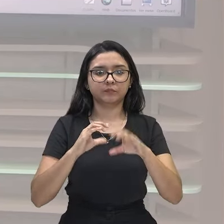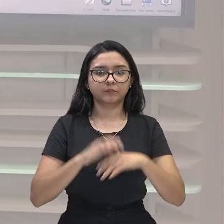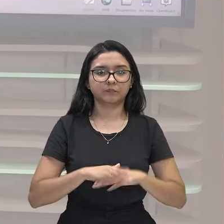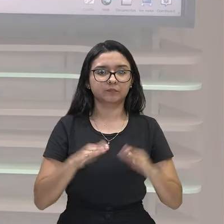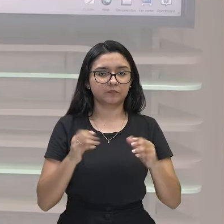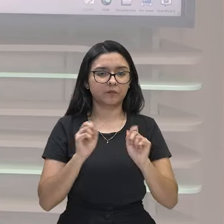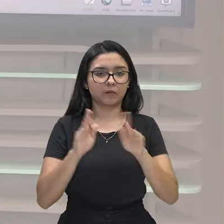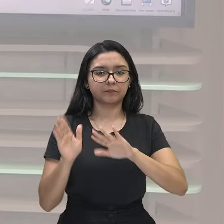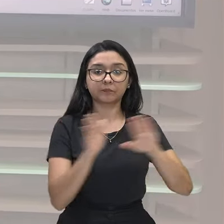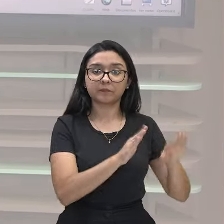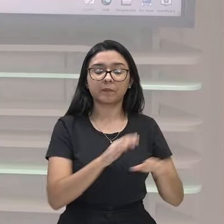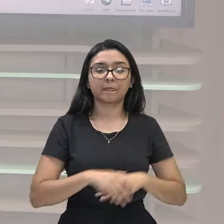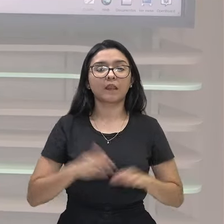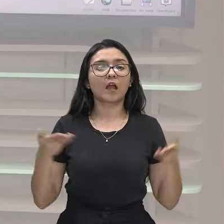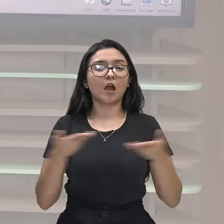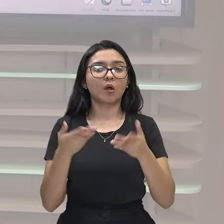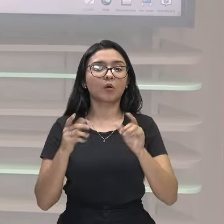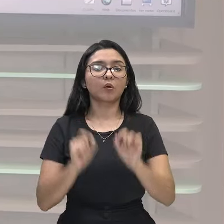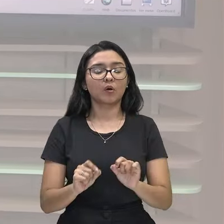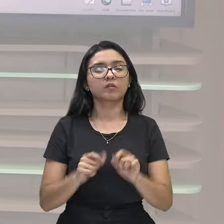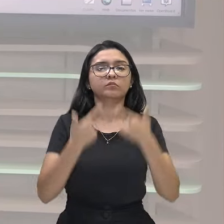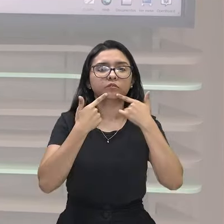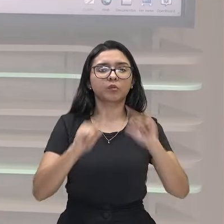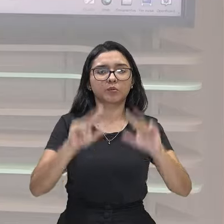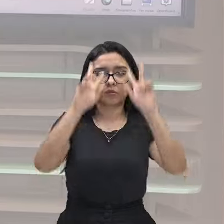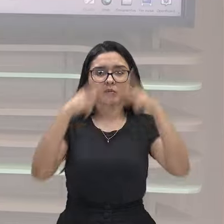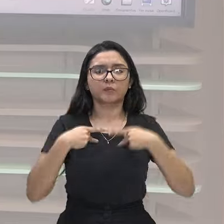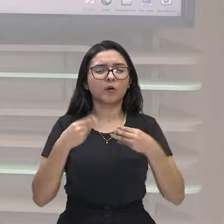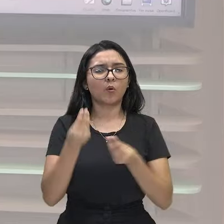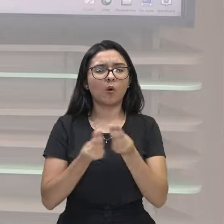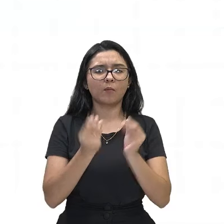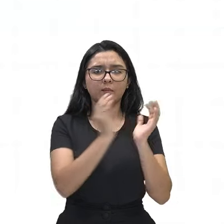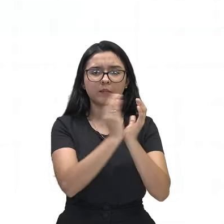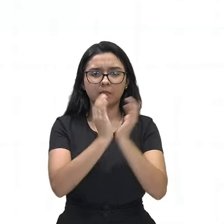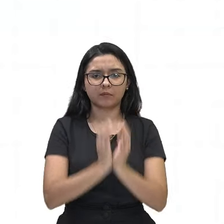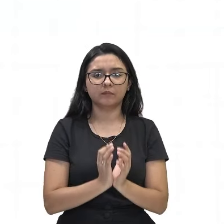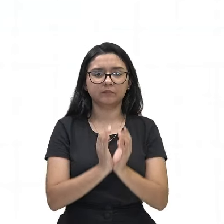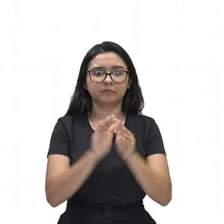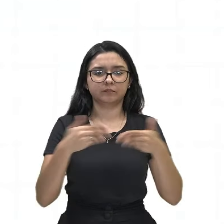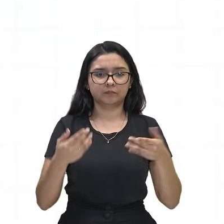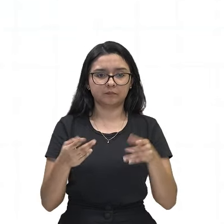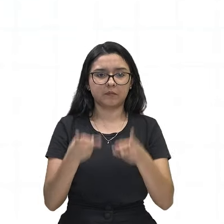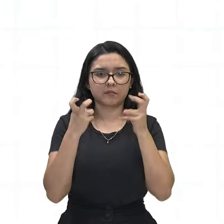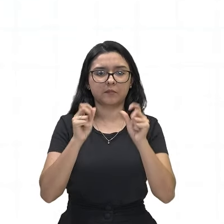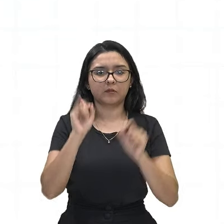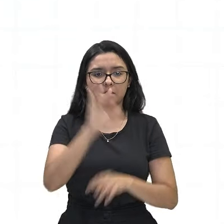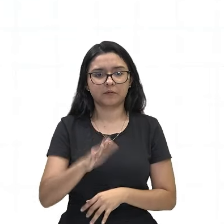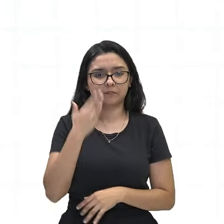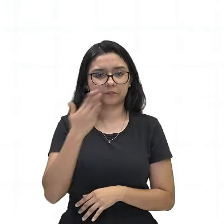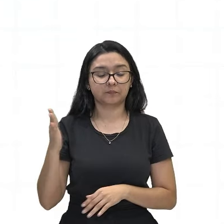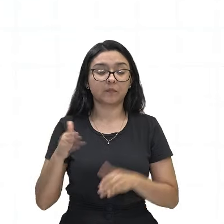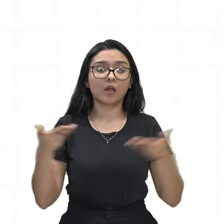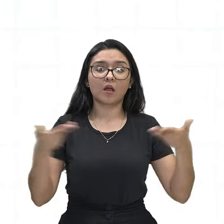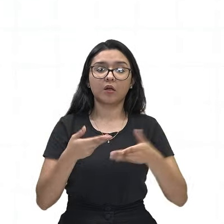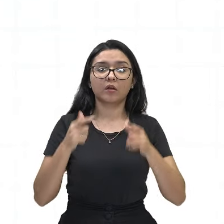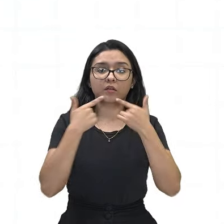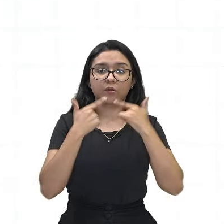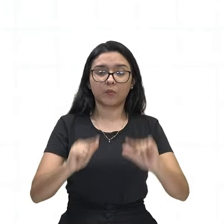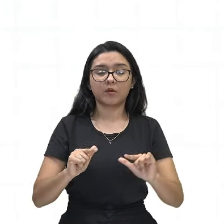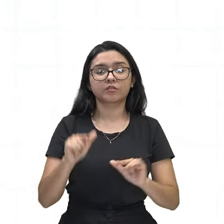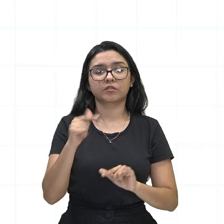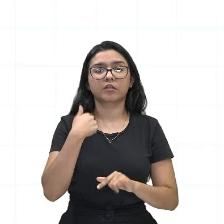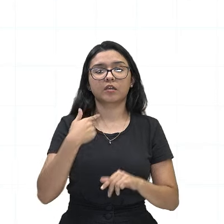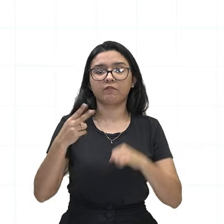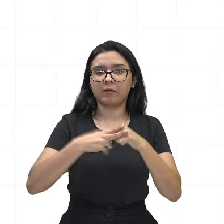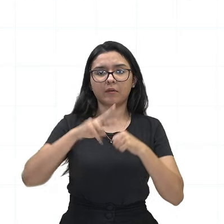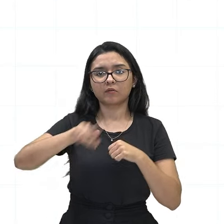bem. Vamos falar sobre linguagem humana, como ela pode ser classificada? Vamos lá? Olha só, observe aí. Vamos falar sobre linguagem não verbal? Você